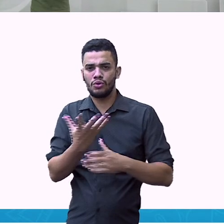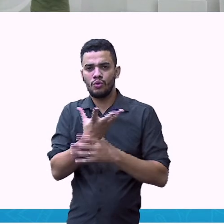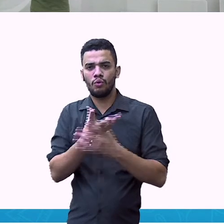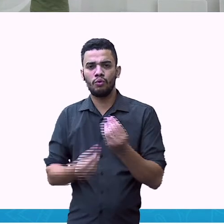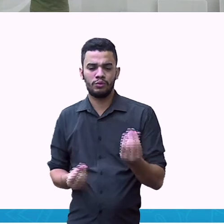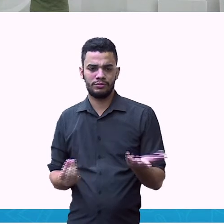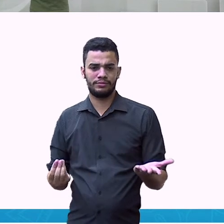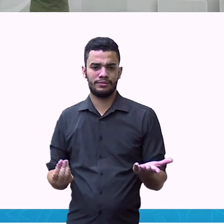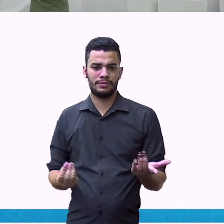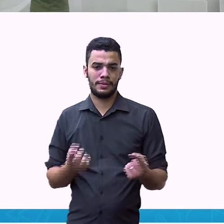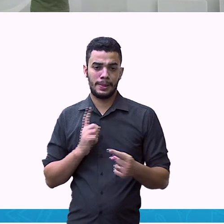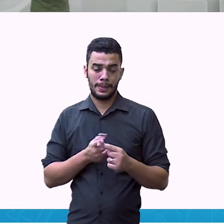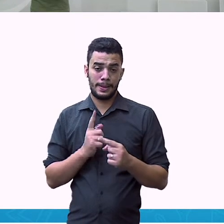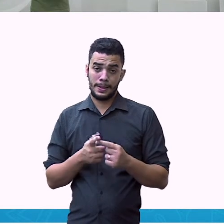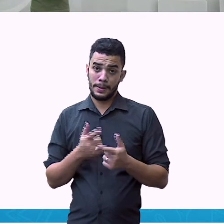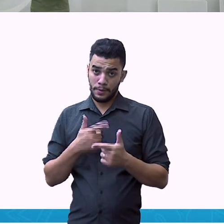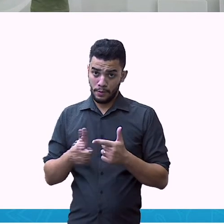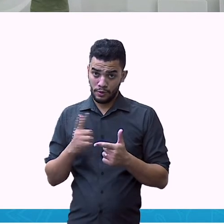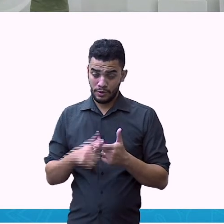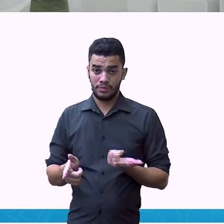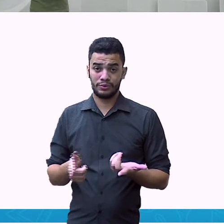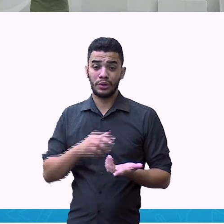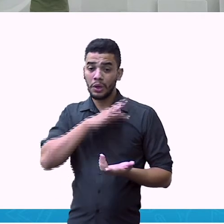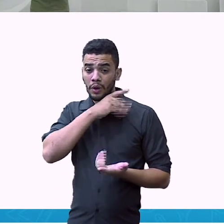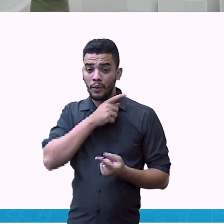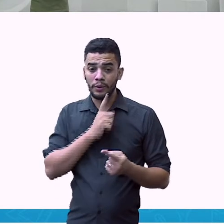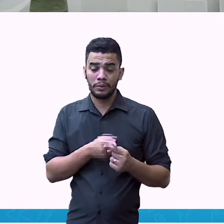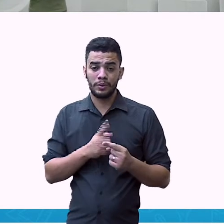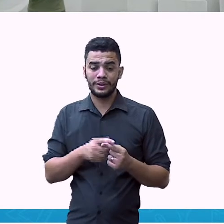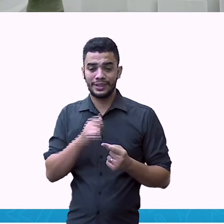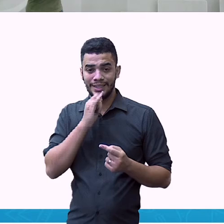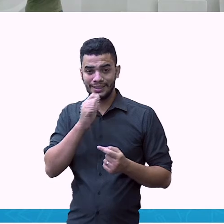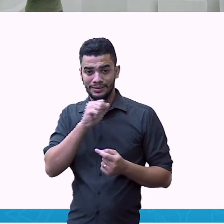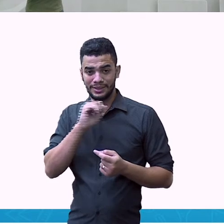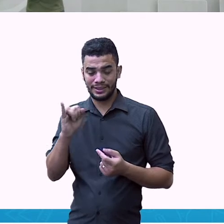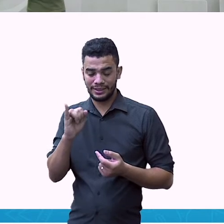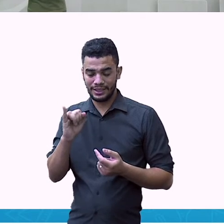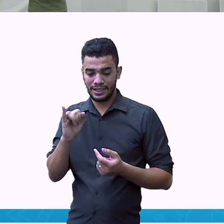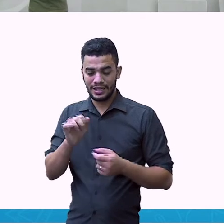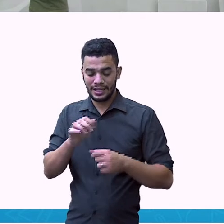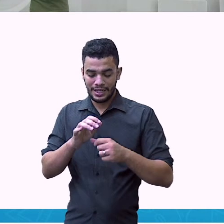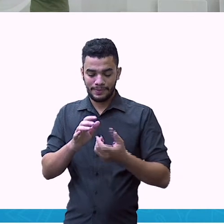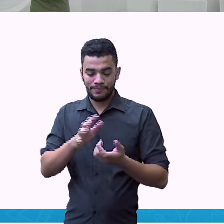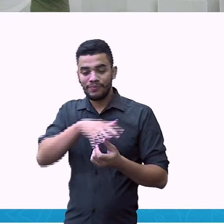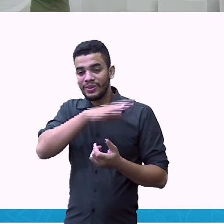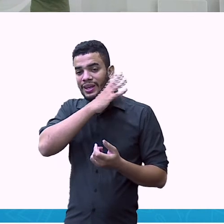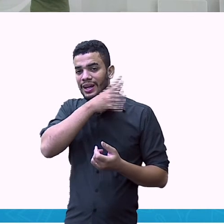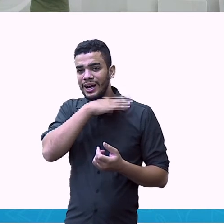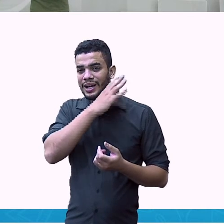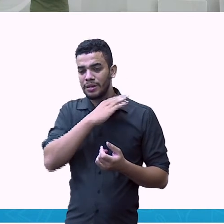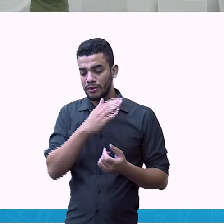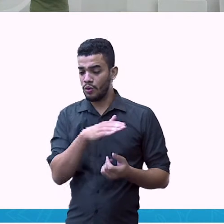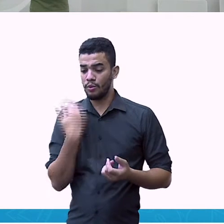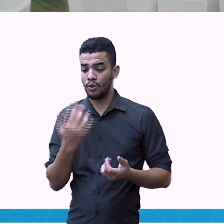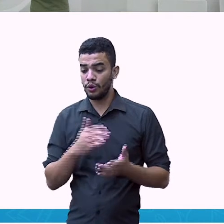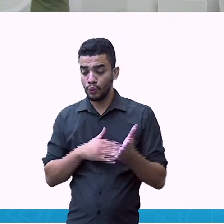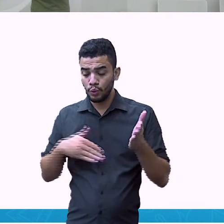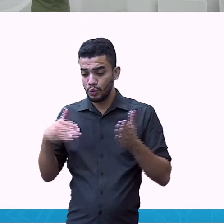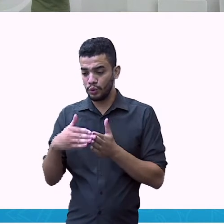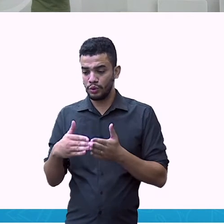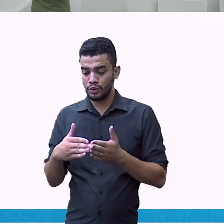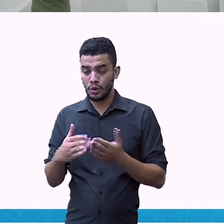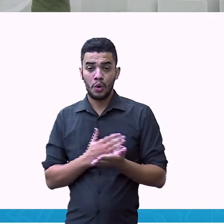todo o ecossistema. E dentre os causadores que afetam essa biodiversidade estão